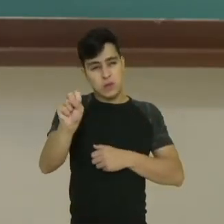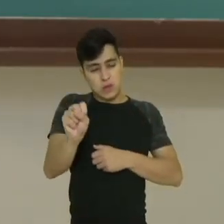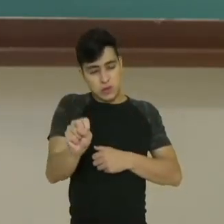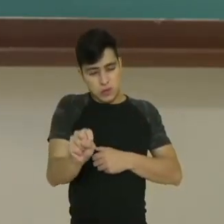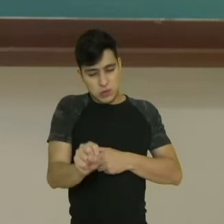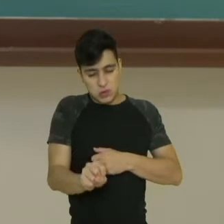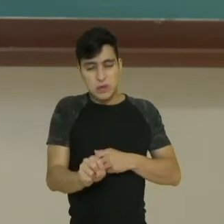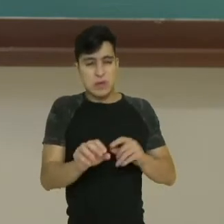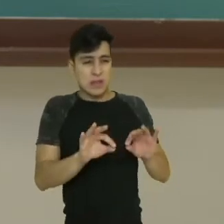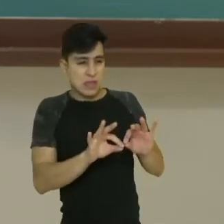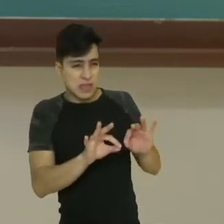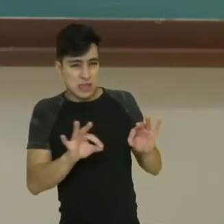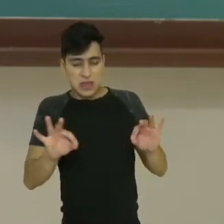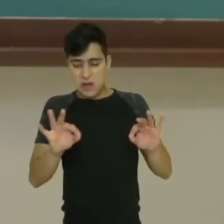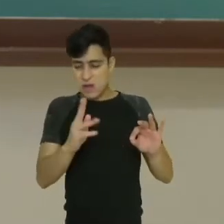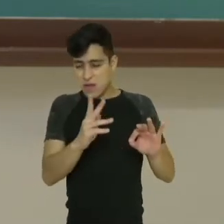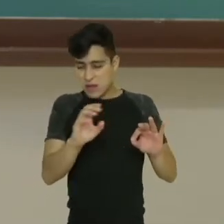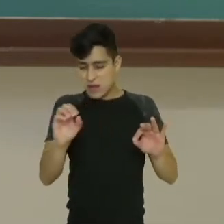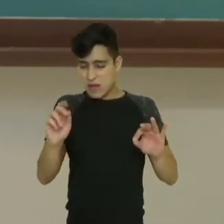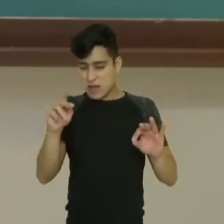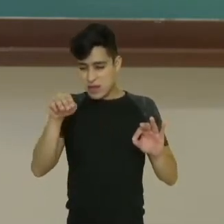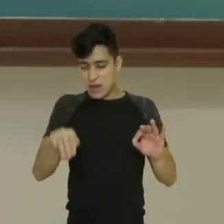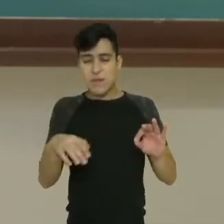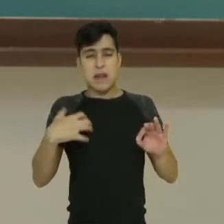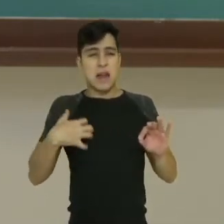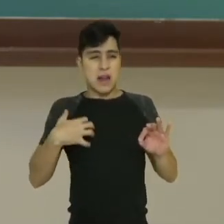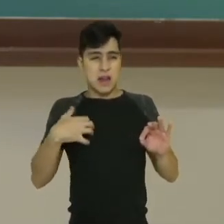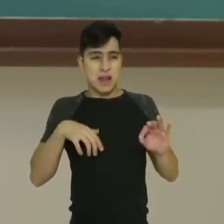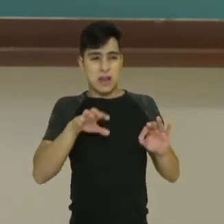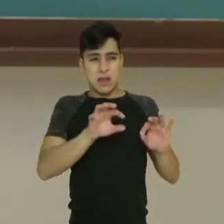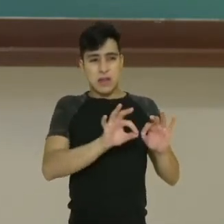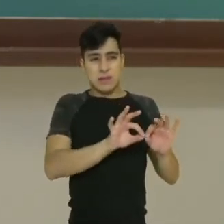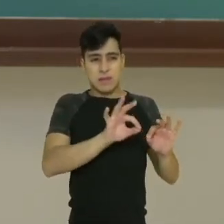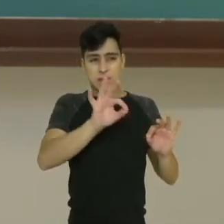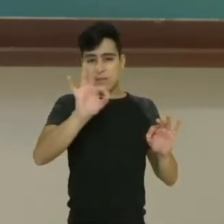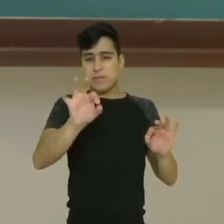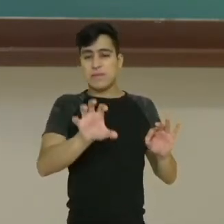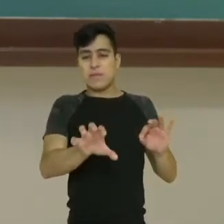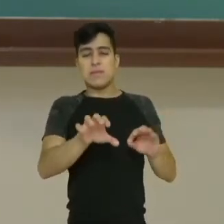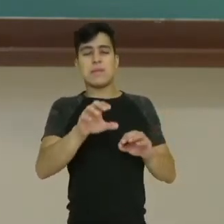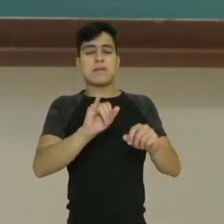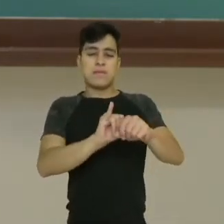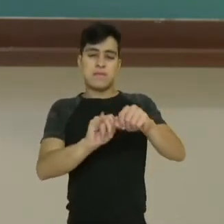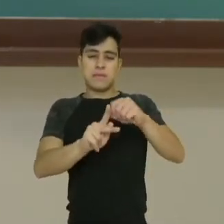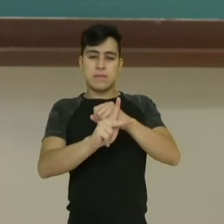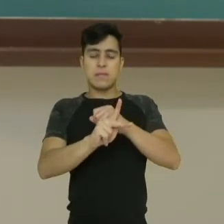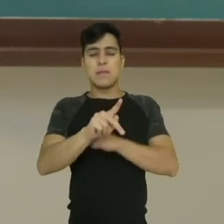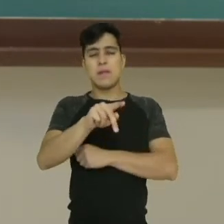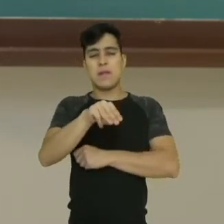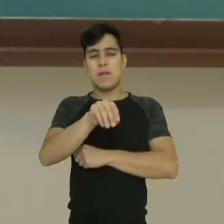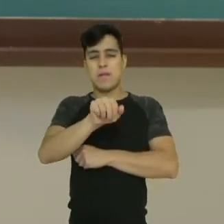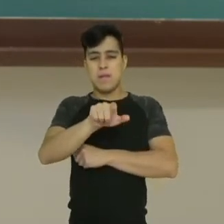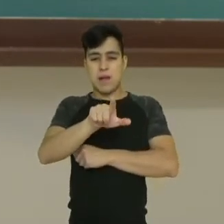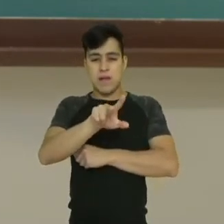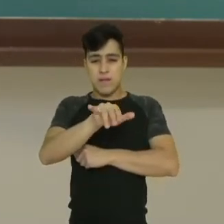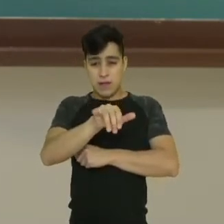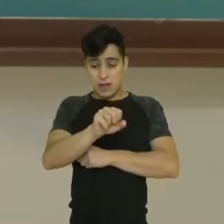uns 400 e poucos quilômetros da Argentina, chama de Ilhas Malvinas. Porém,